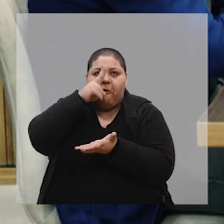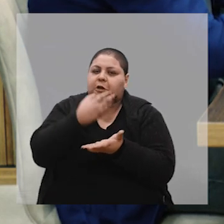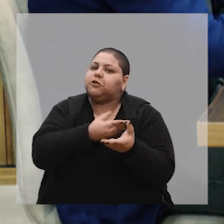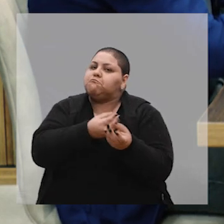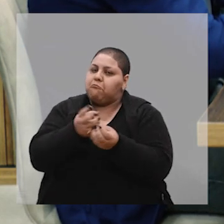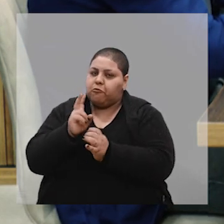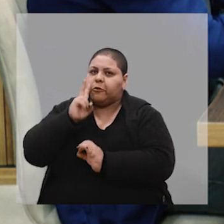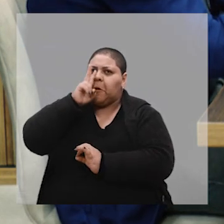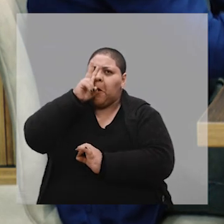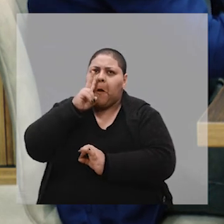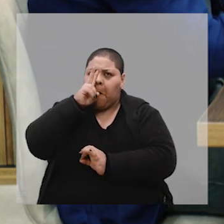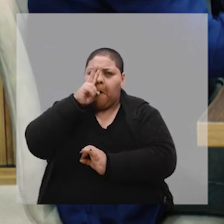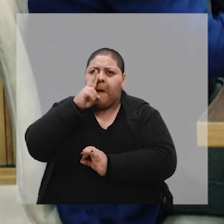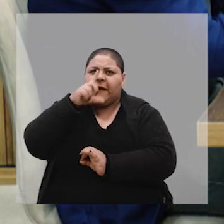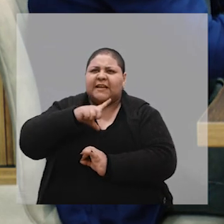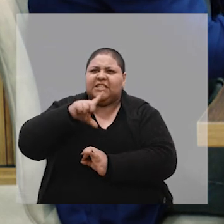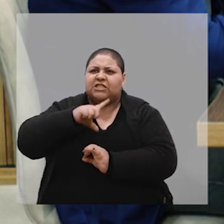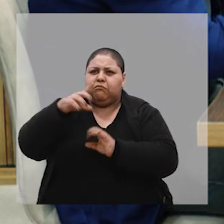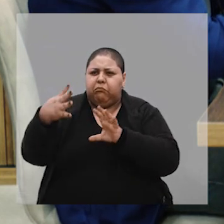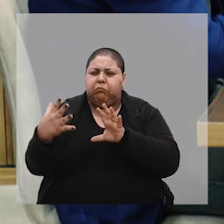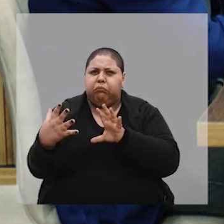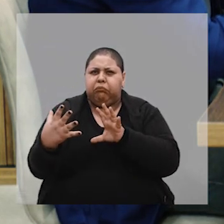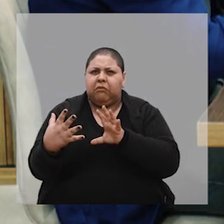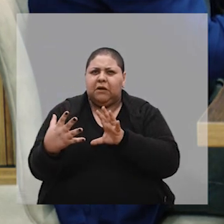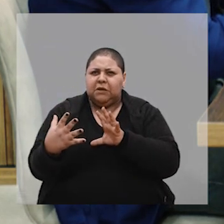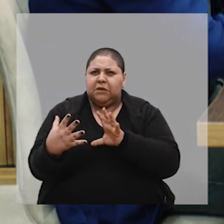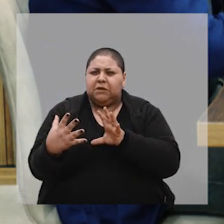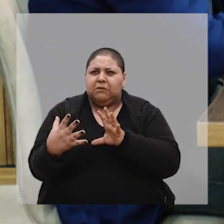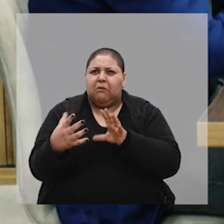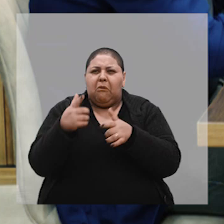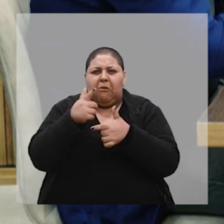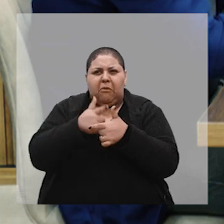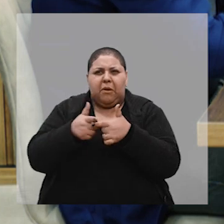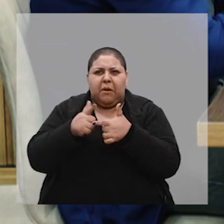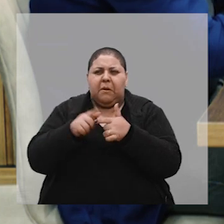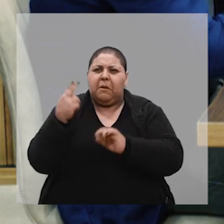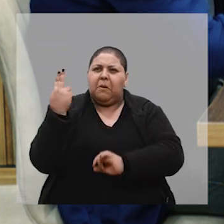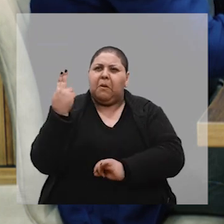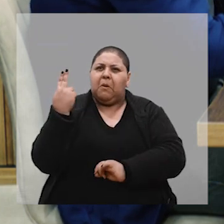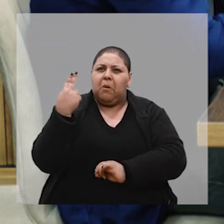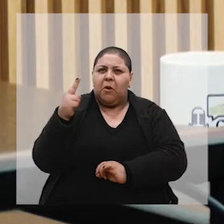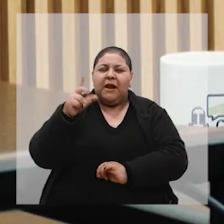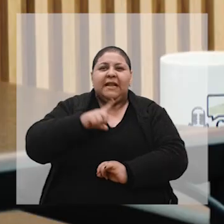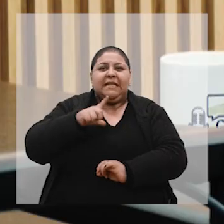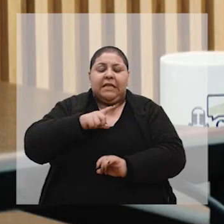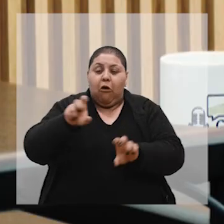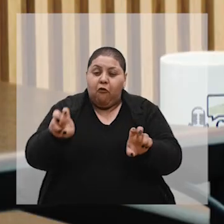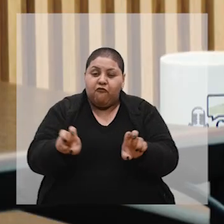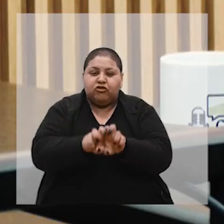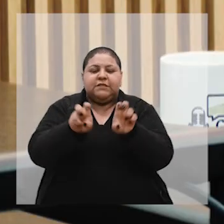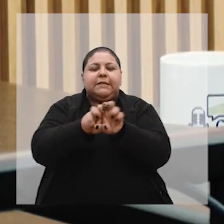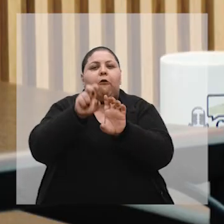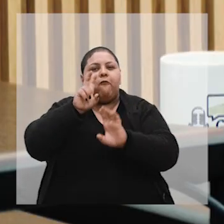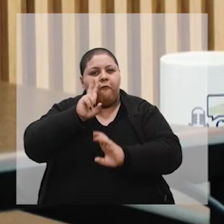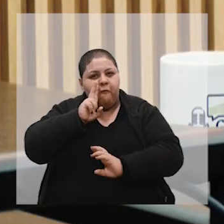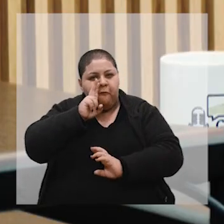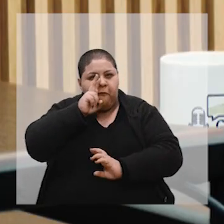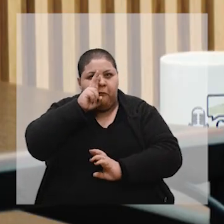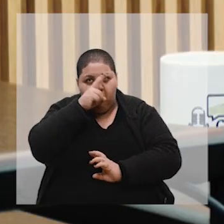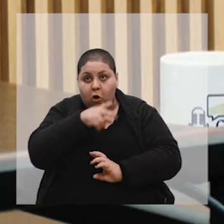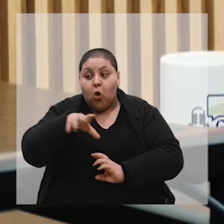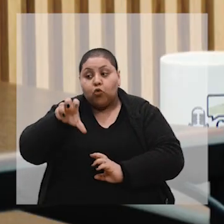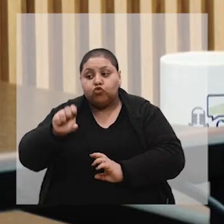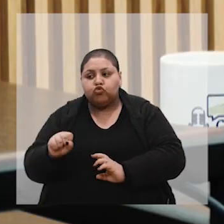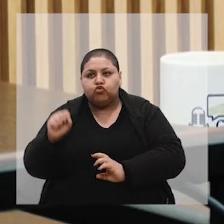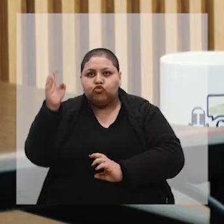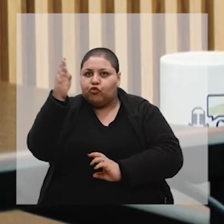era muito forte na época que enfrentava aqui com a Enxuta de Caxias do Sul, né? Uruguaiana tem um futsal muito forte, cara. Na